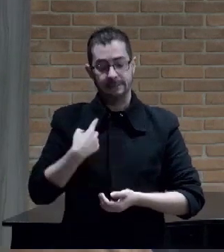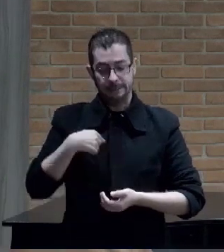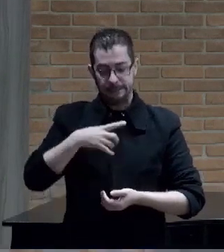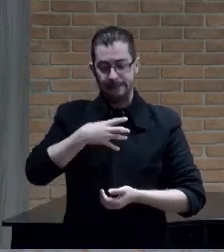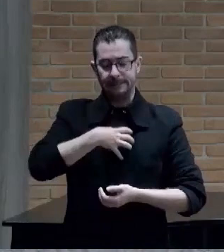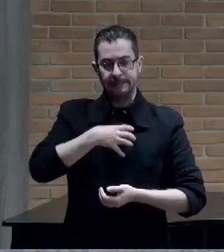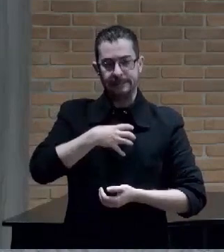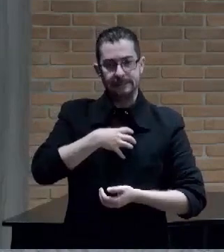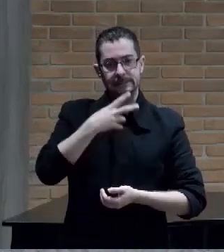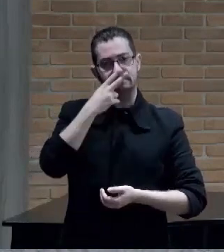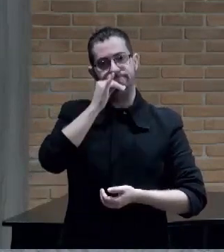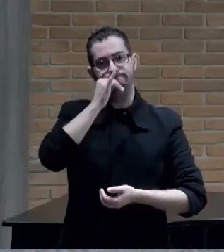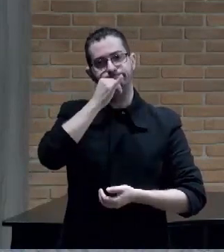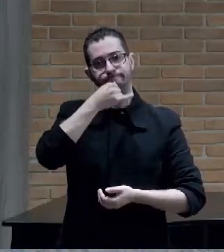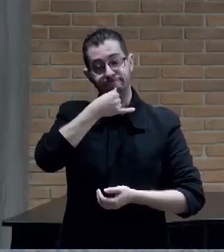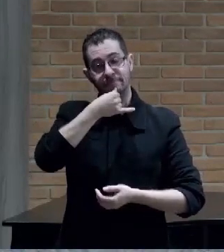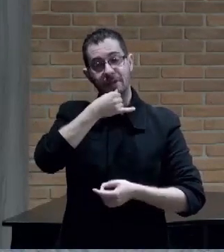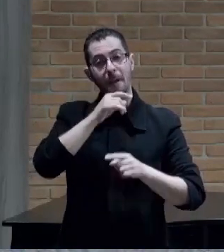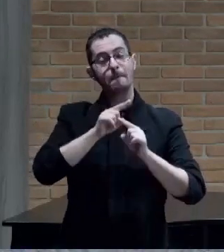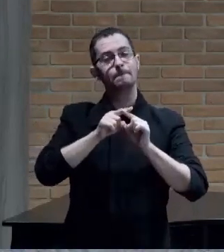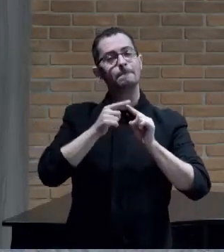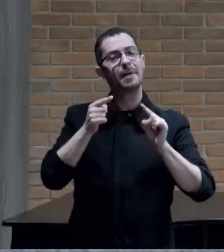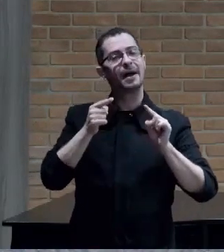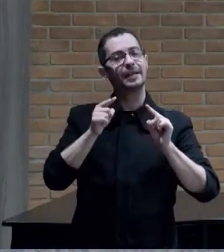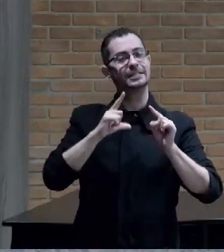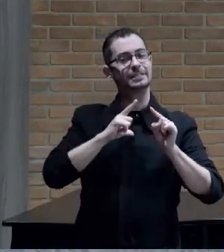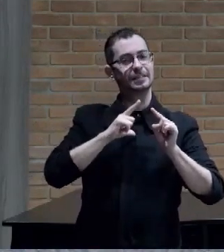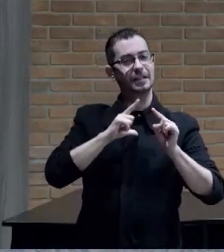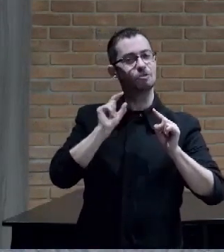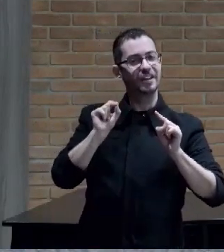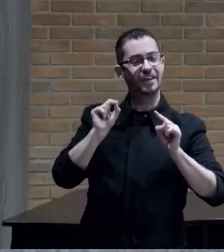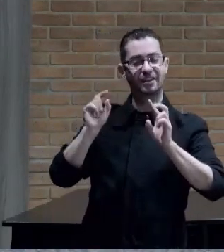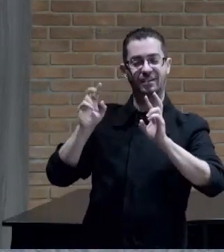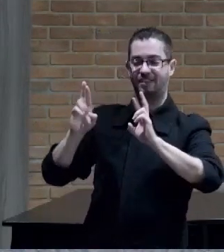desgastante. Mas nós temos a esperança em Cristo.